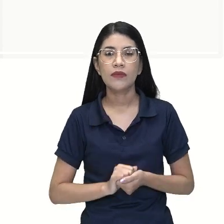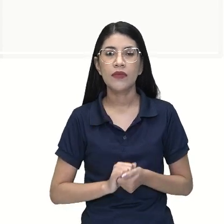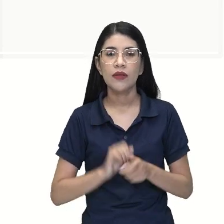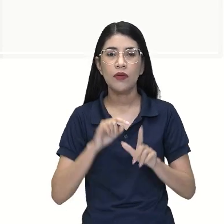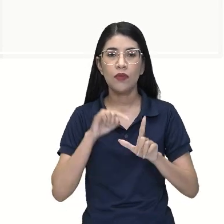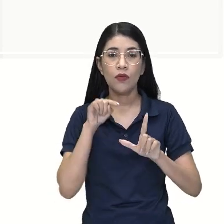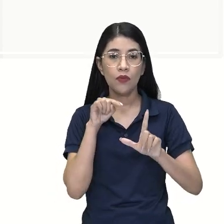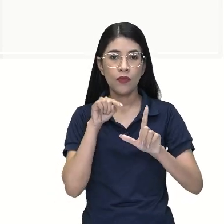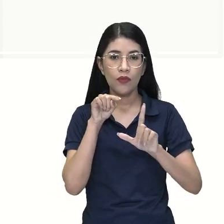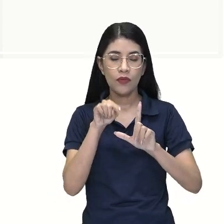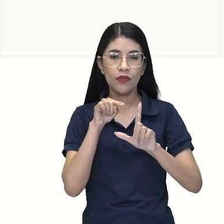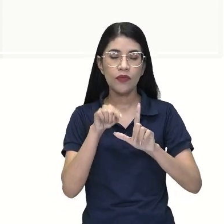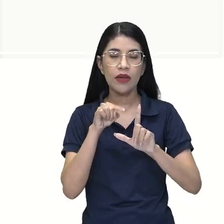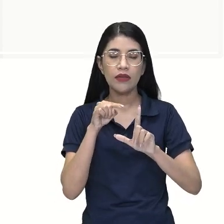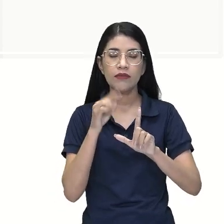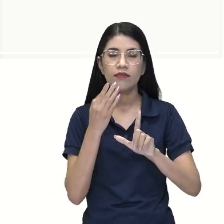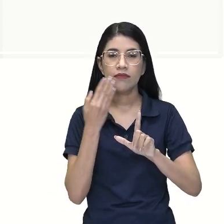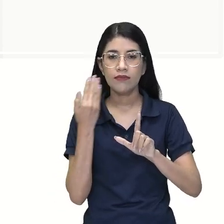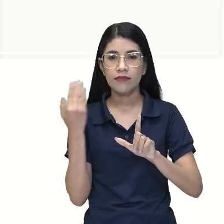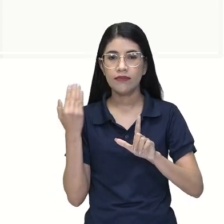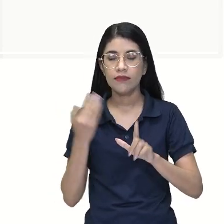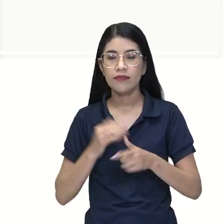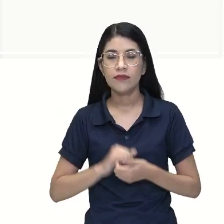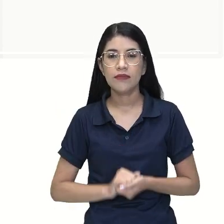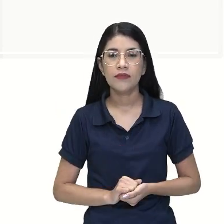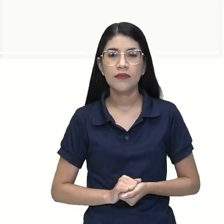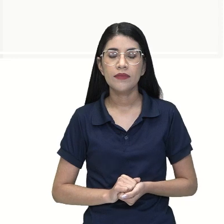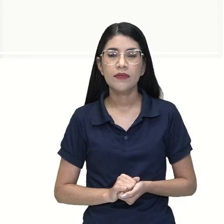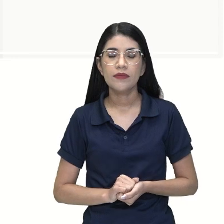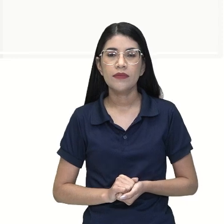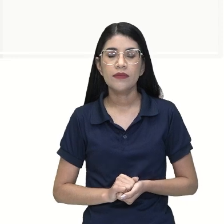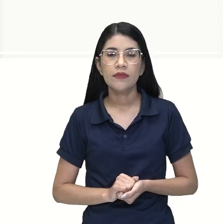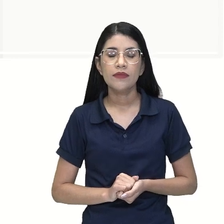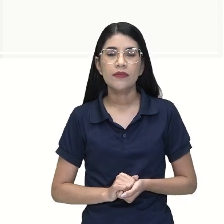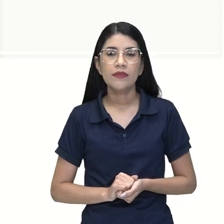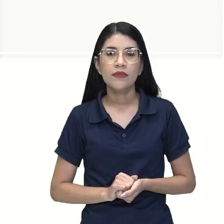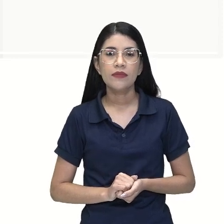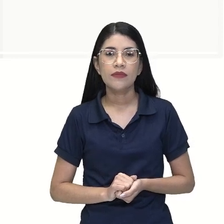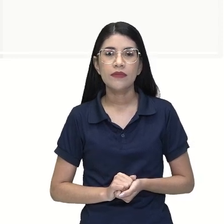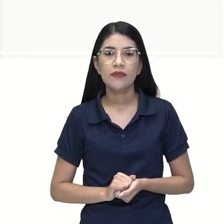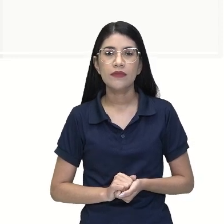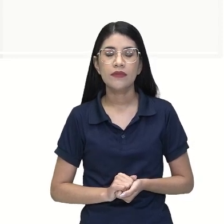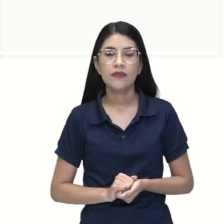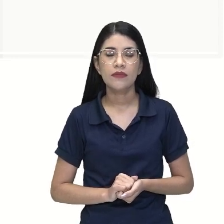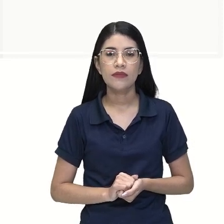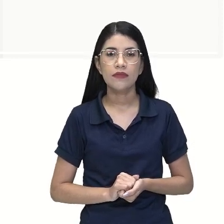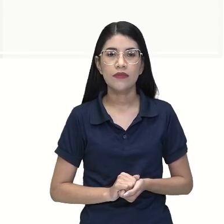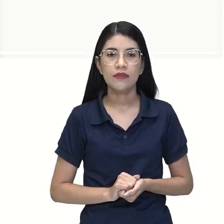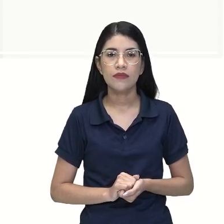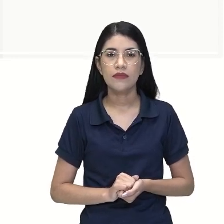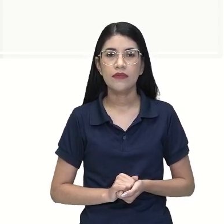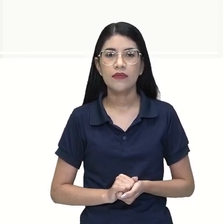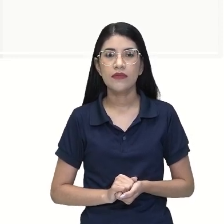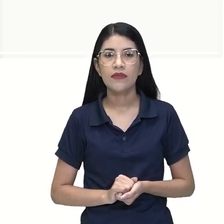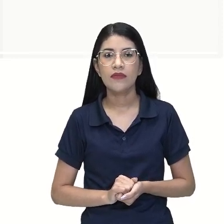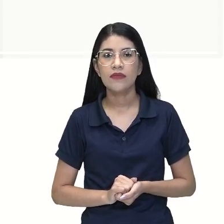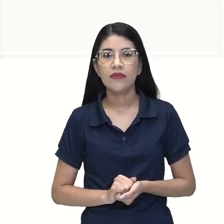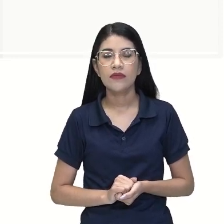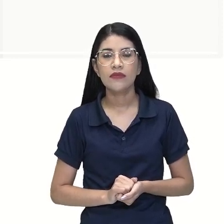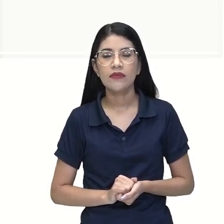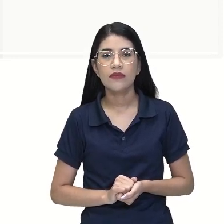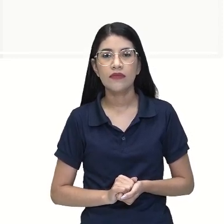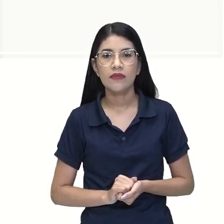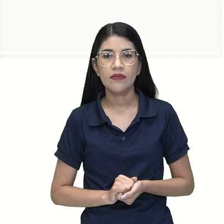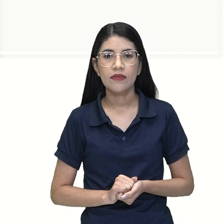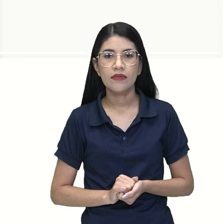vértice, né? Olha só, vamos apagar aqui. O vértice não, a coordenada x, que é igual